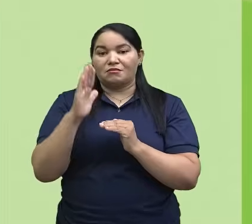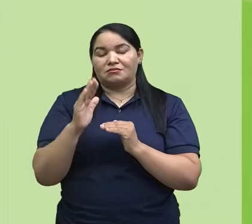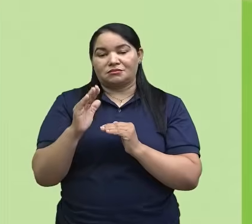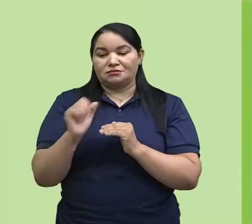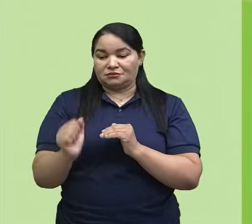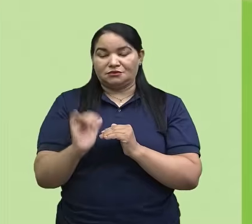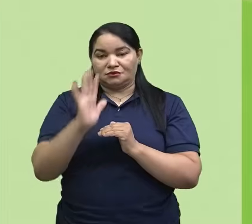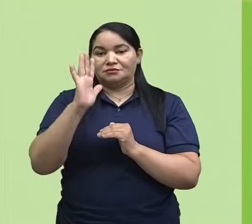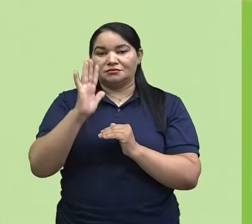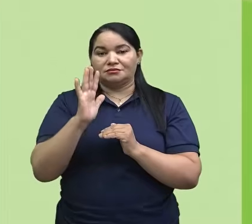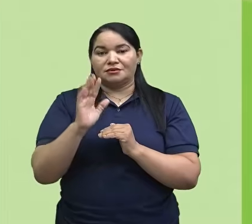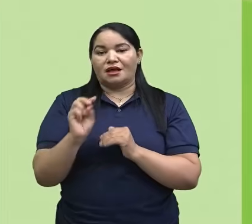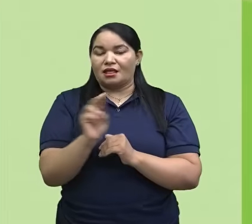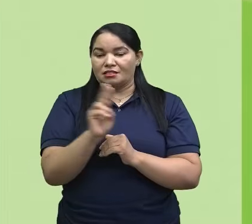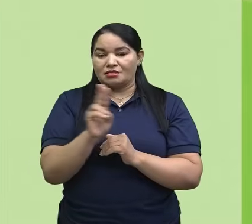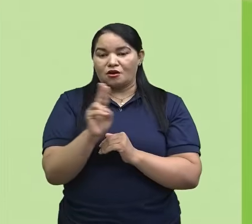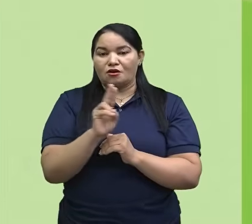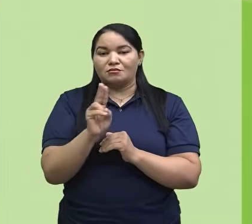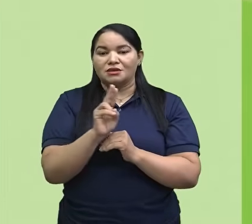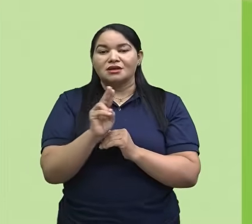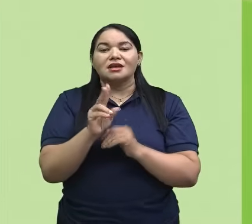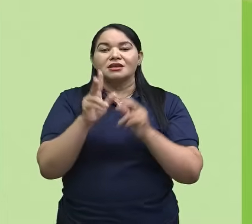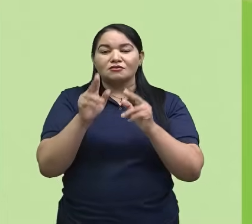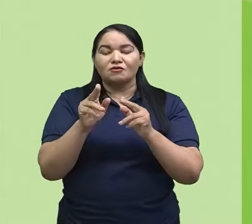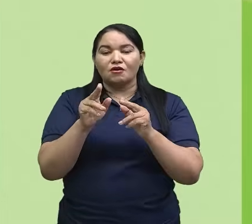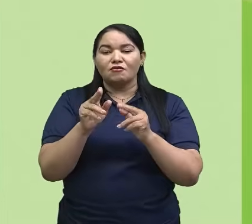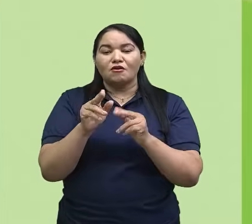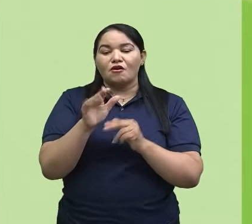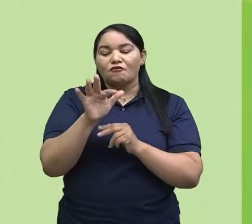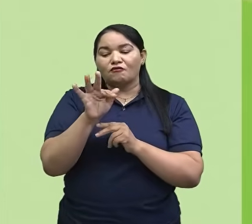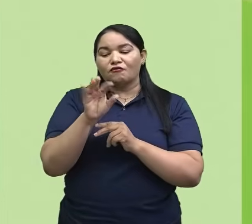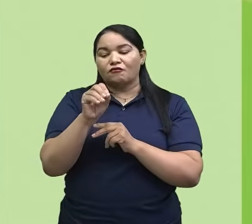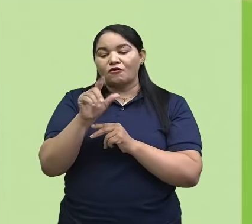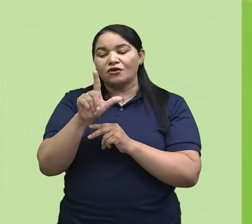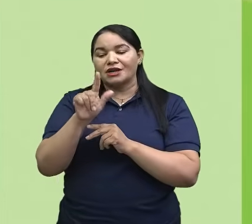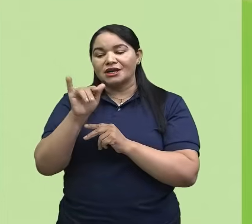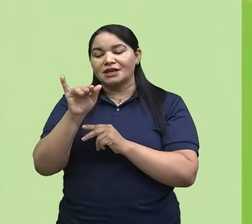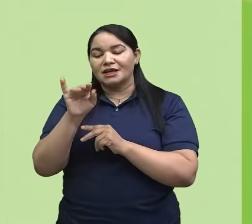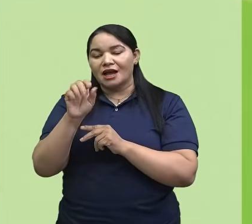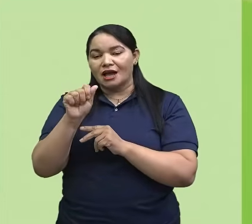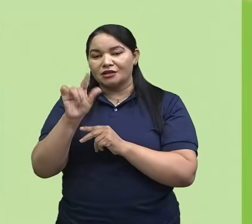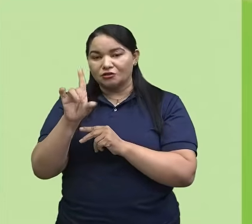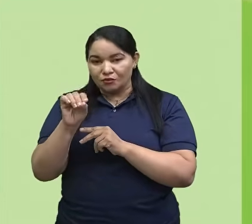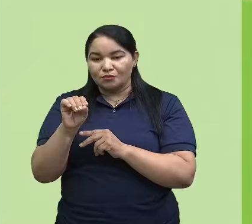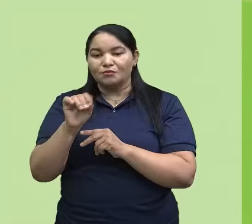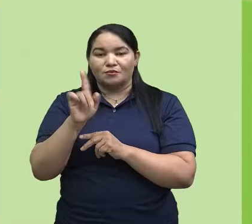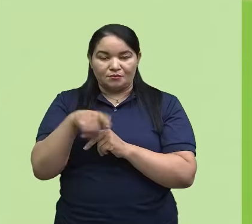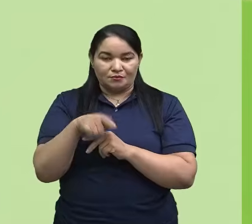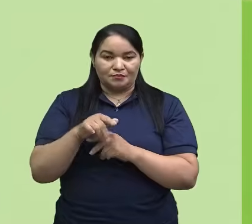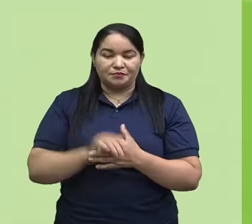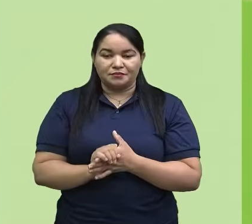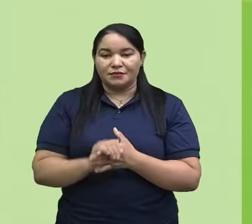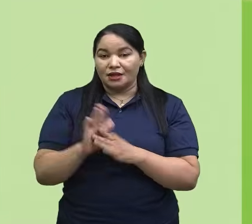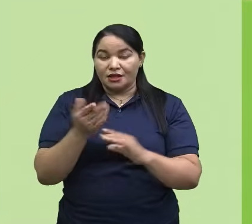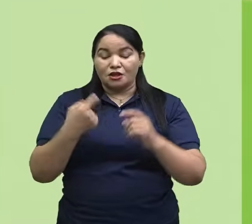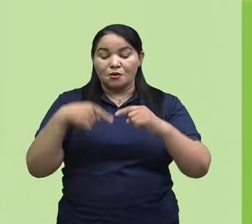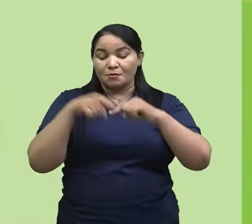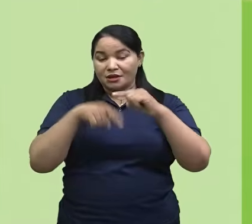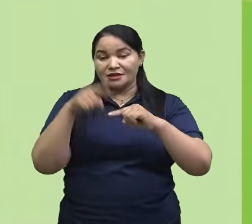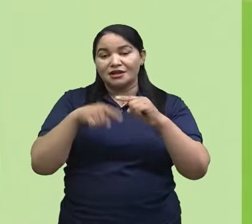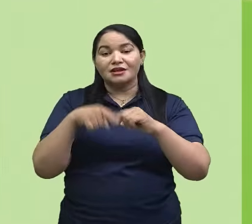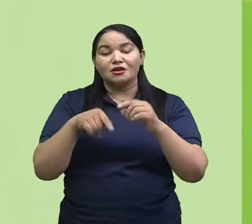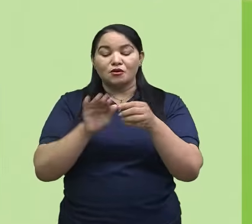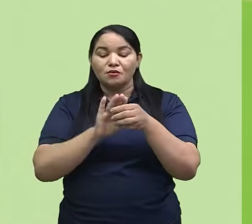por isso que o nome folheado, né, dessa folha de prata ali que foi revestida. E esse processo, tá, dessa peça folheada